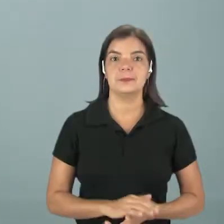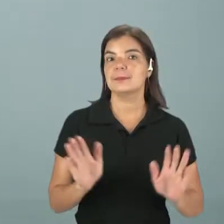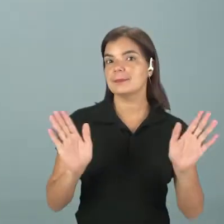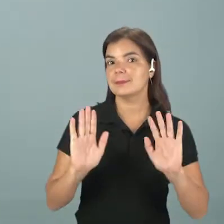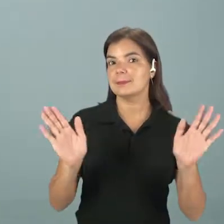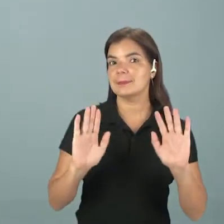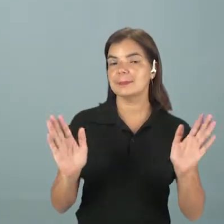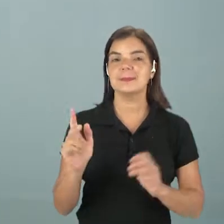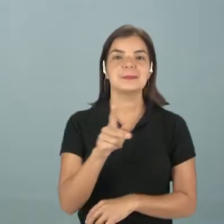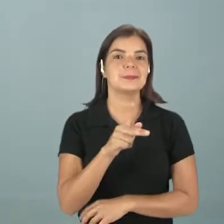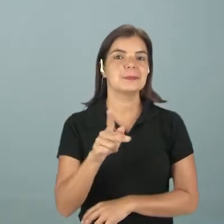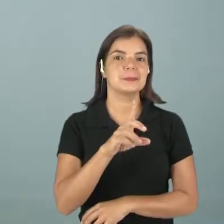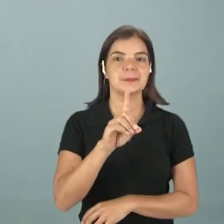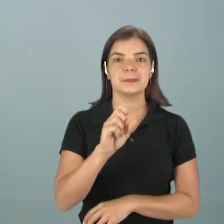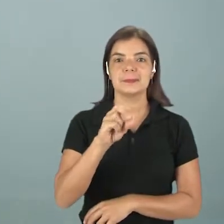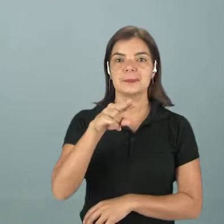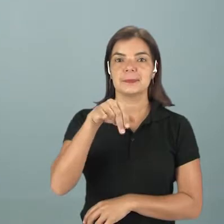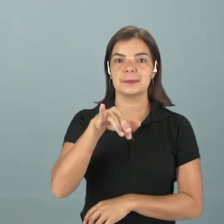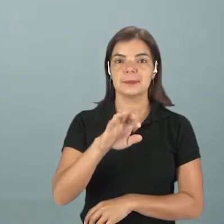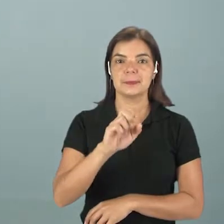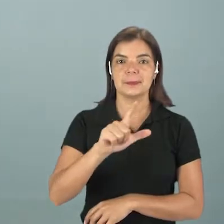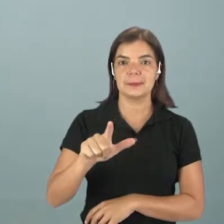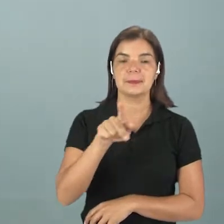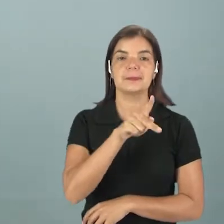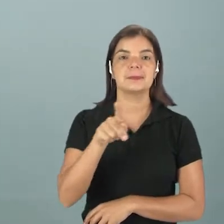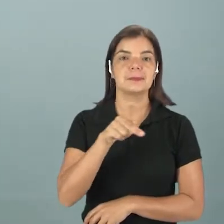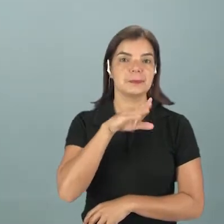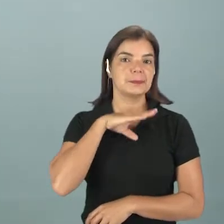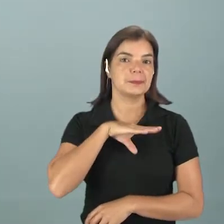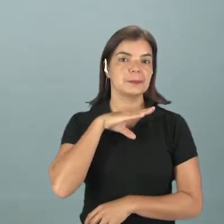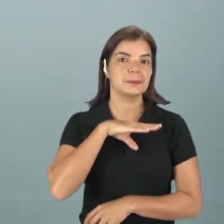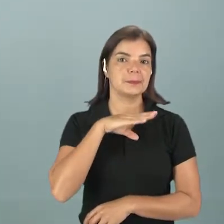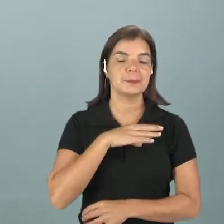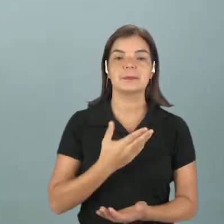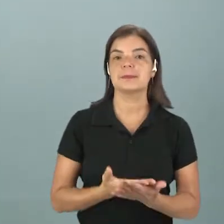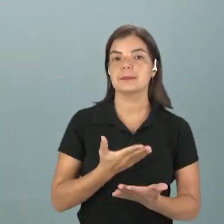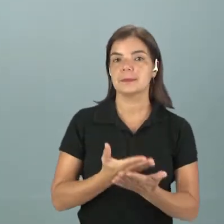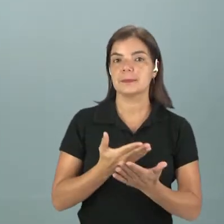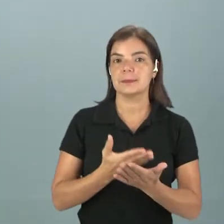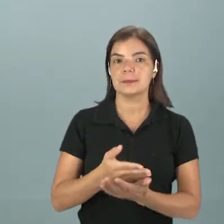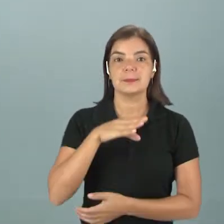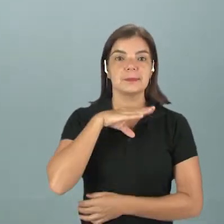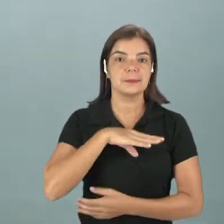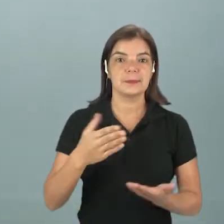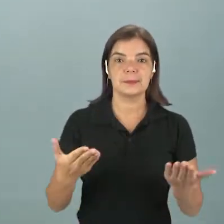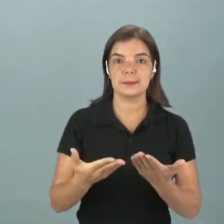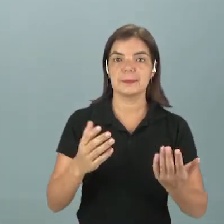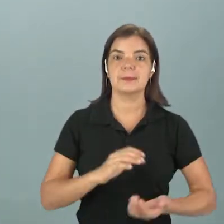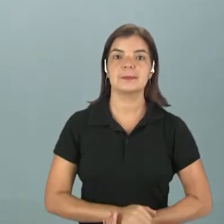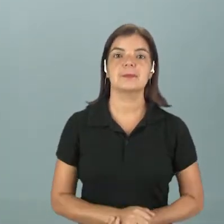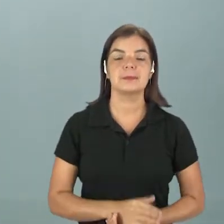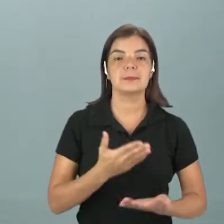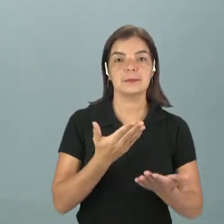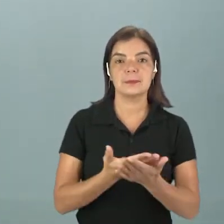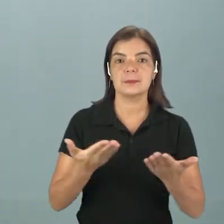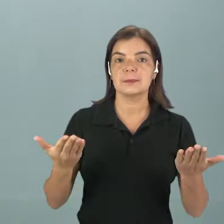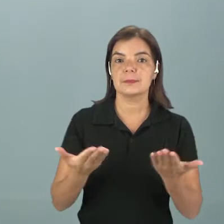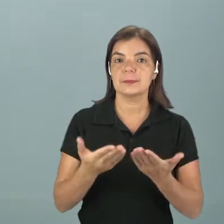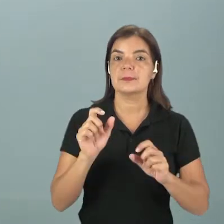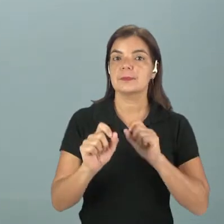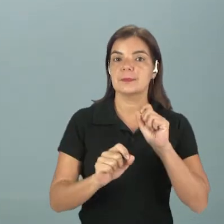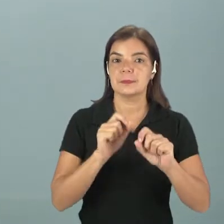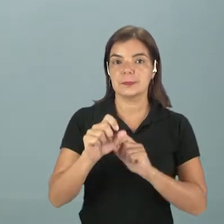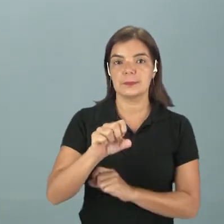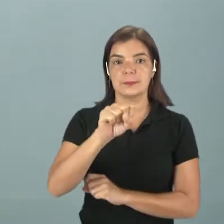E aí, moçada, eu sou o professor Daniel Lopes, de Língua Portuguesa. E a gente vai para mais uma aula de língua portuguesa hoje. A aula de língua portuguesa hoje